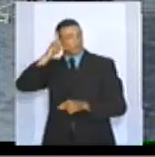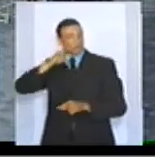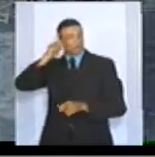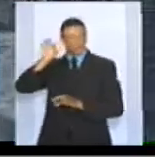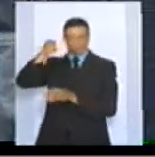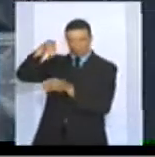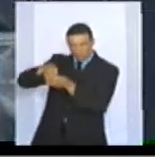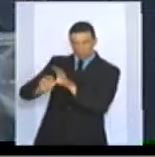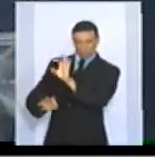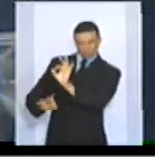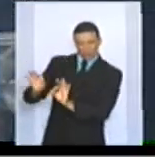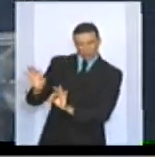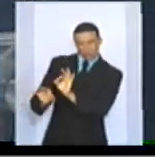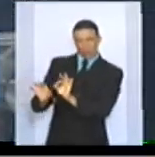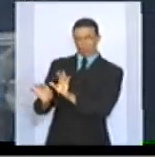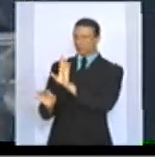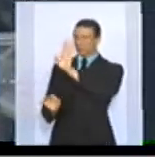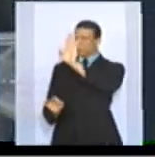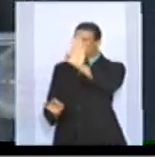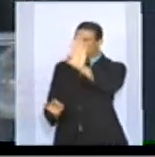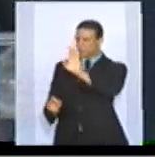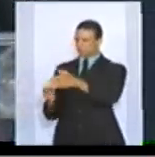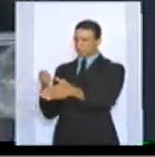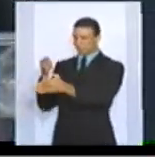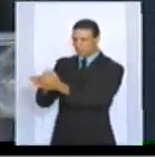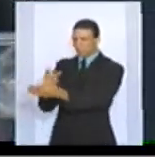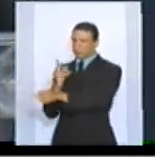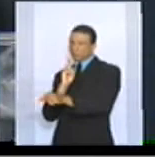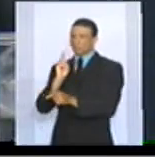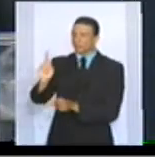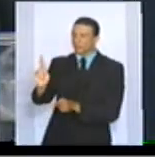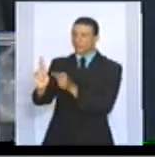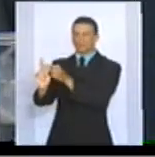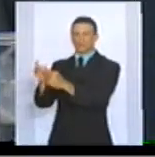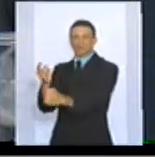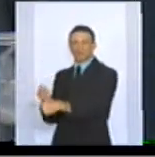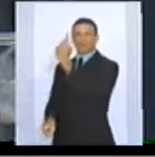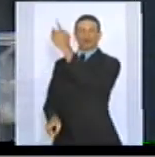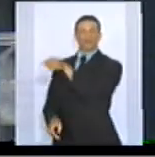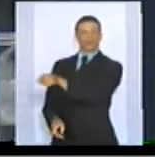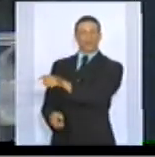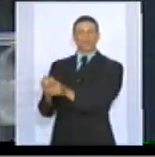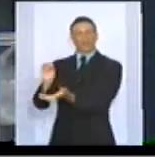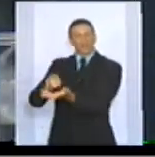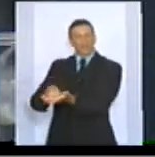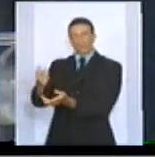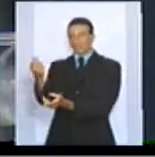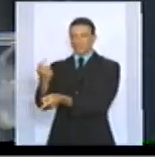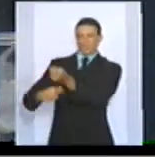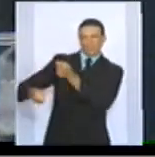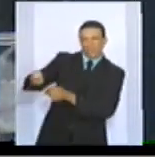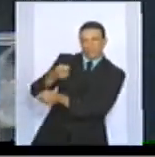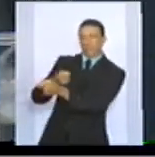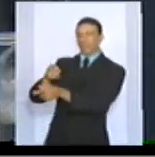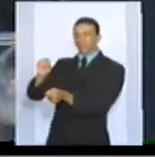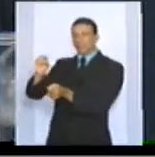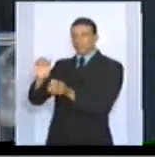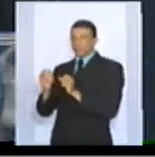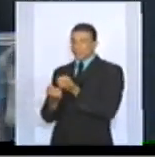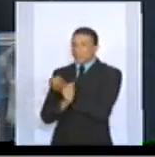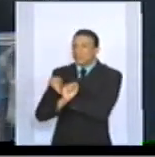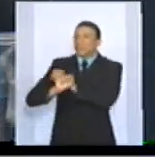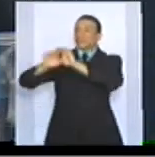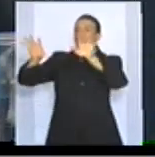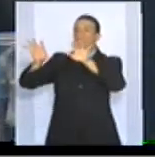à produção nem sempre encontraram uma resposta adequada no mercado em termos de aquisição e em termos de fazer chegar esses